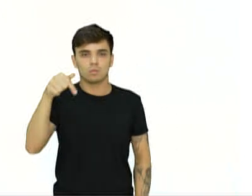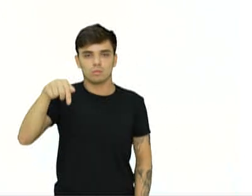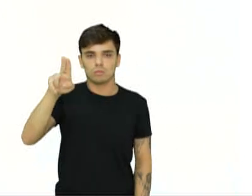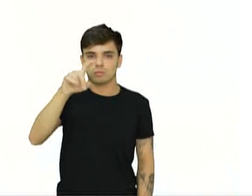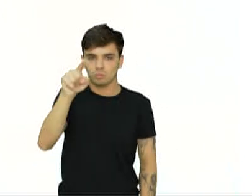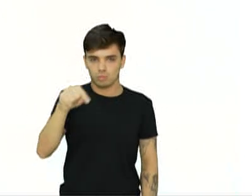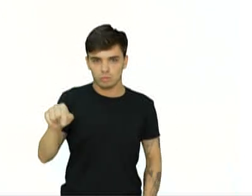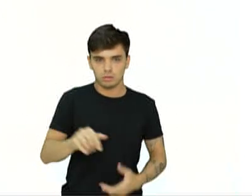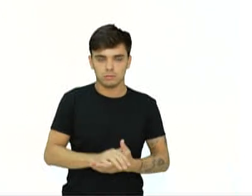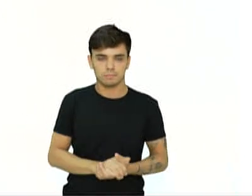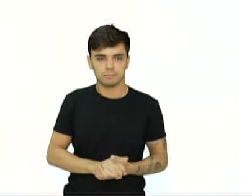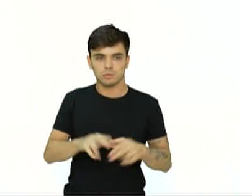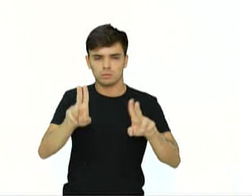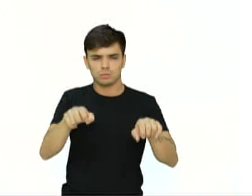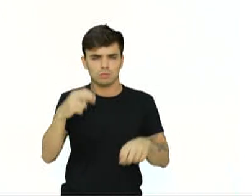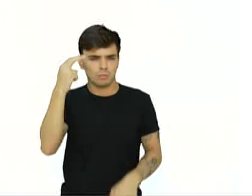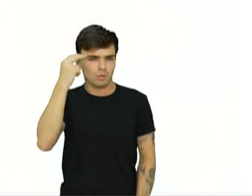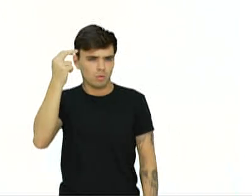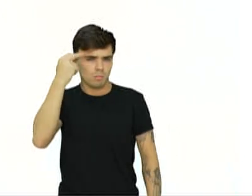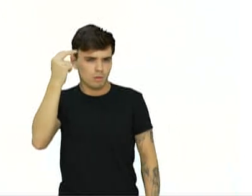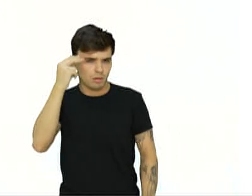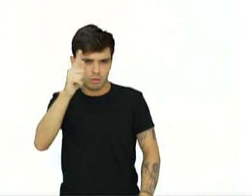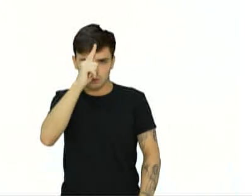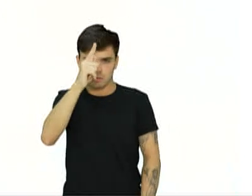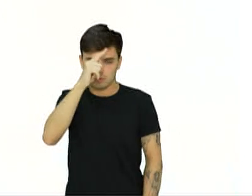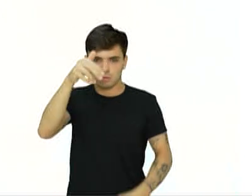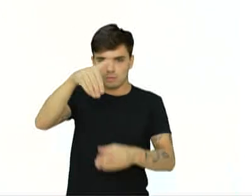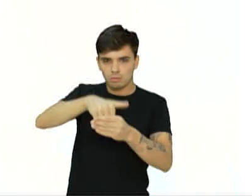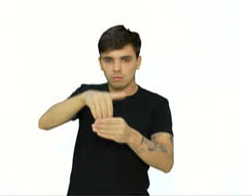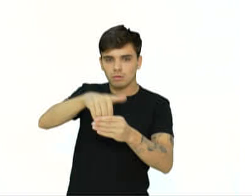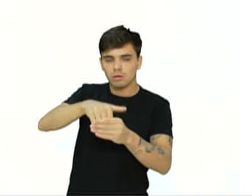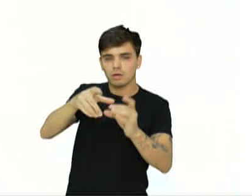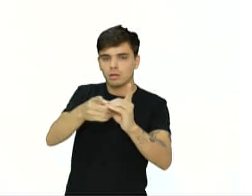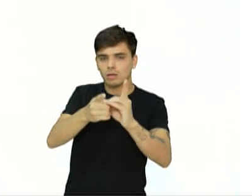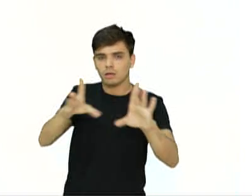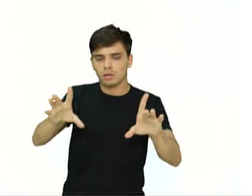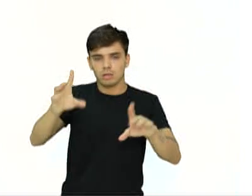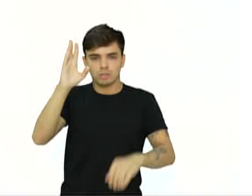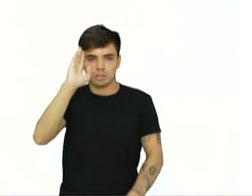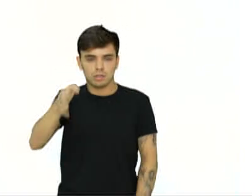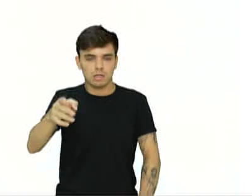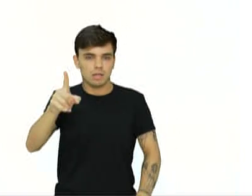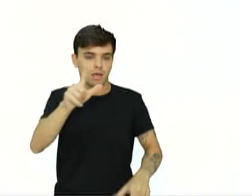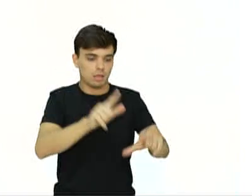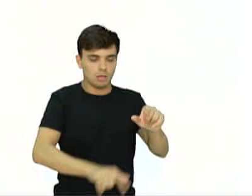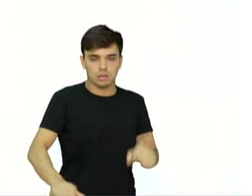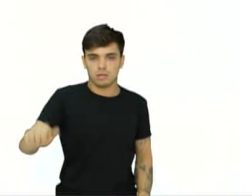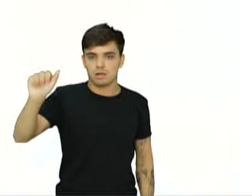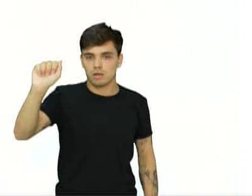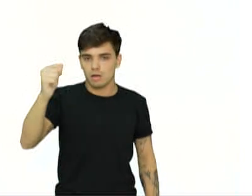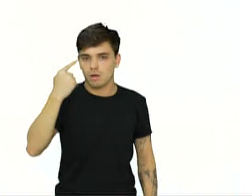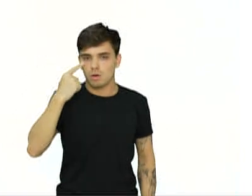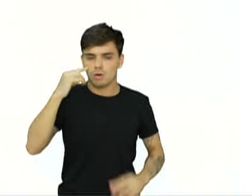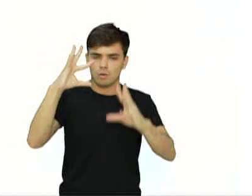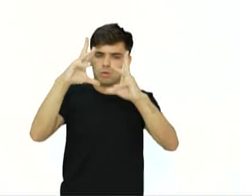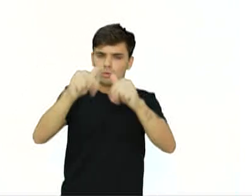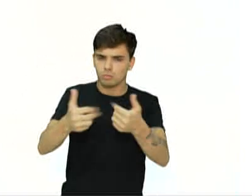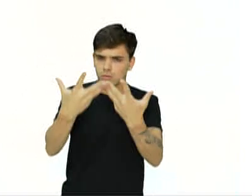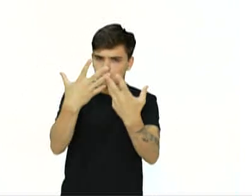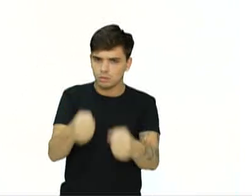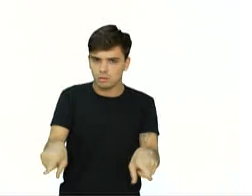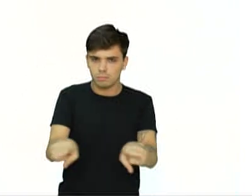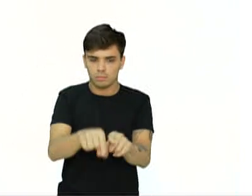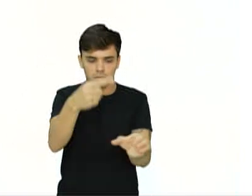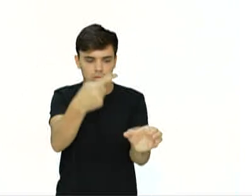quiz. Sobre o modelo clássico grego de democracia direta, é possível afirmar: A. Todos eram considerados